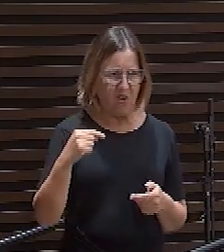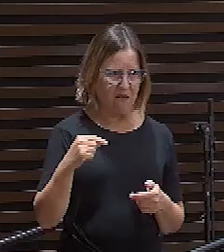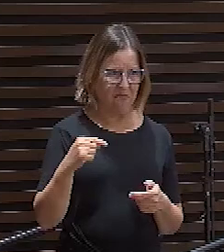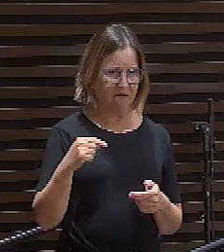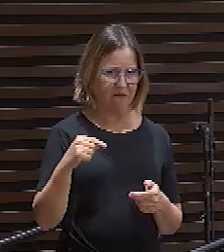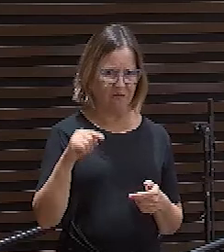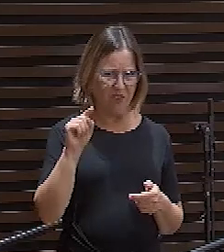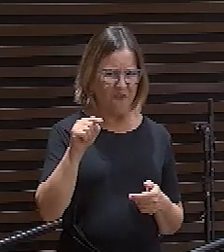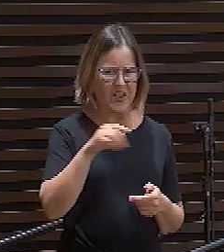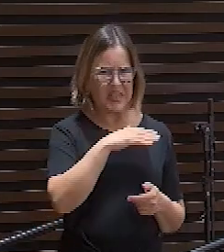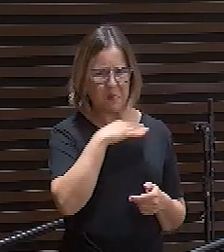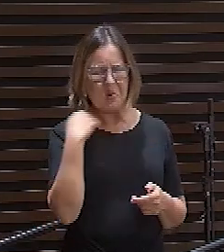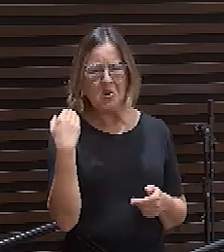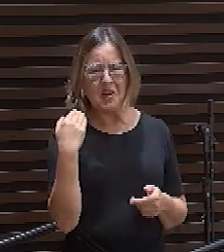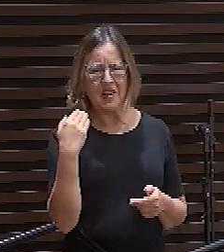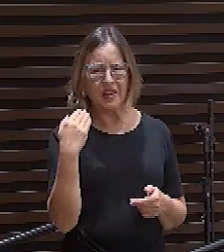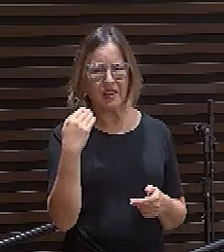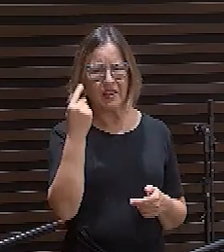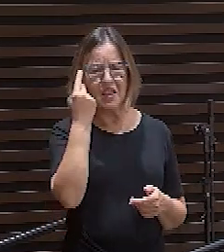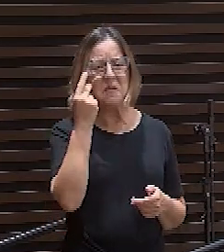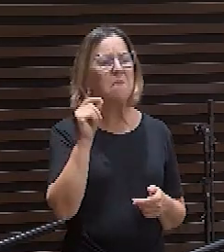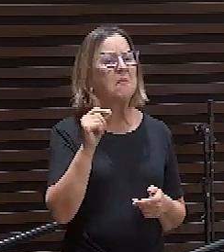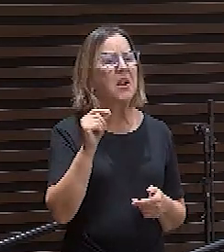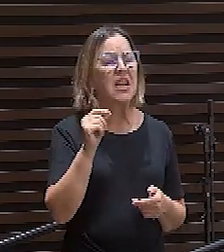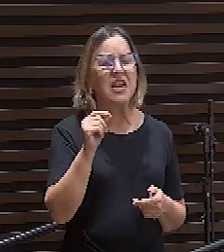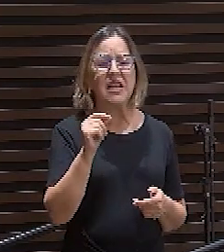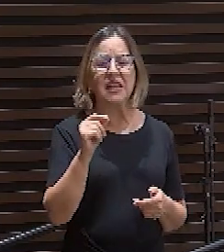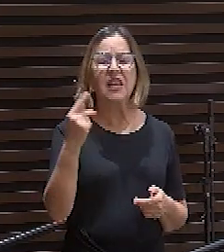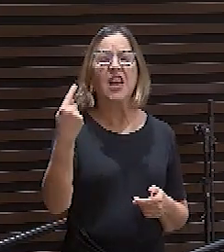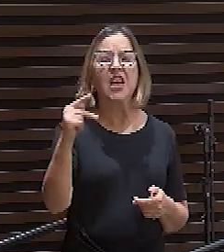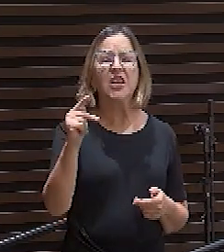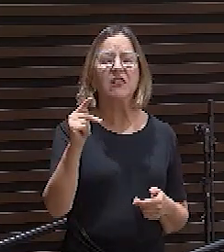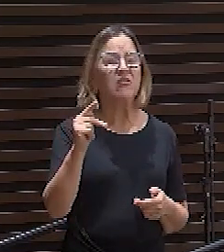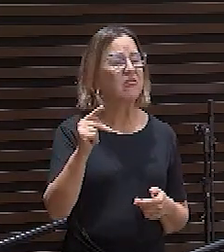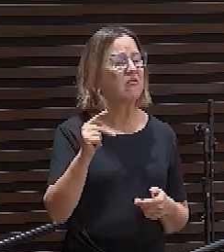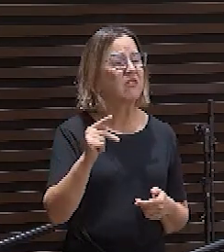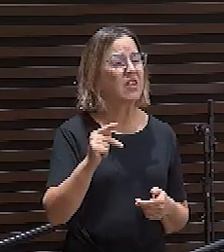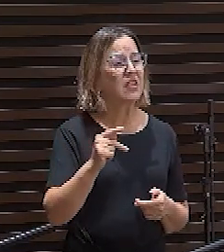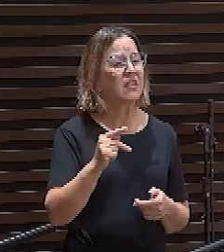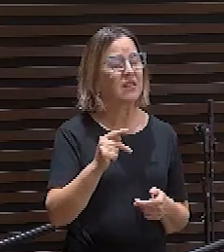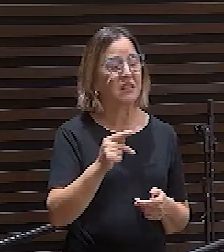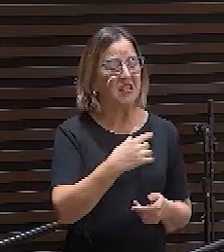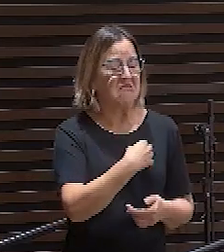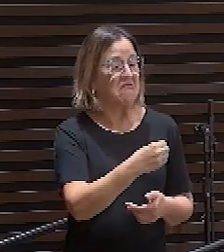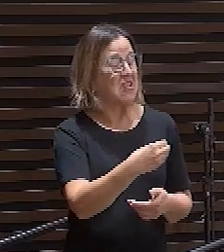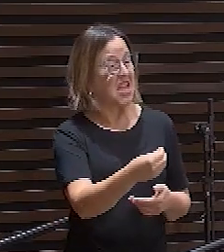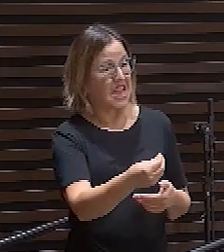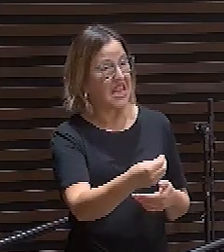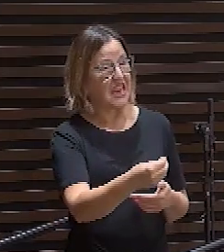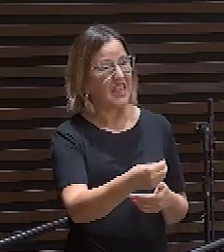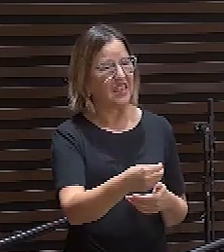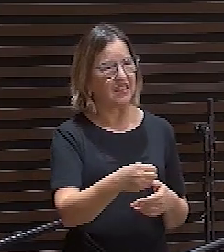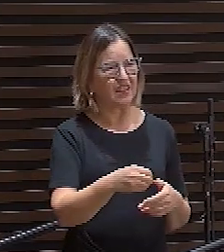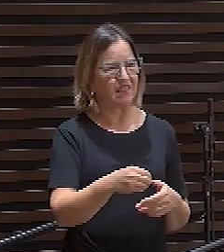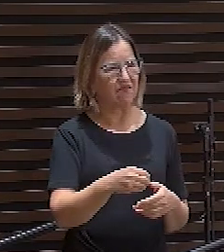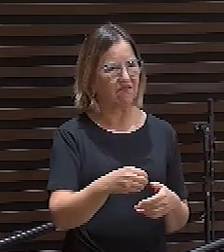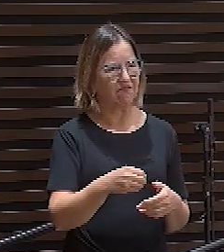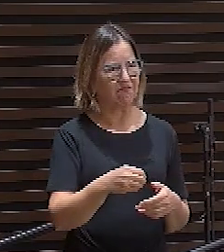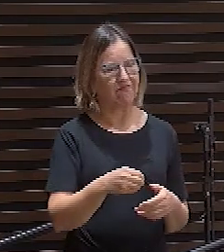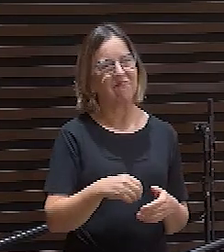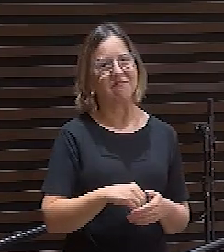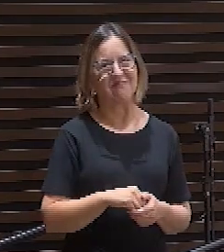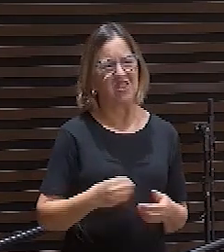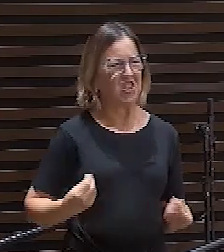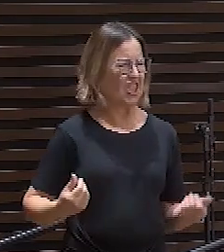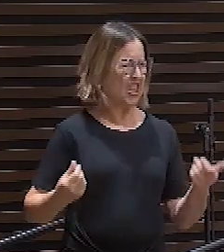fazendo? E quando te pedirem a tua alma, o que vai adiantar tudo isso que você tem de bens materiais? O que você